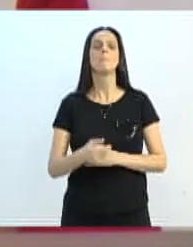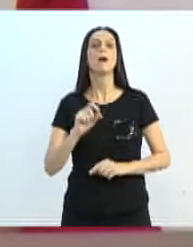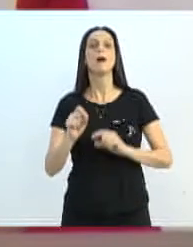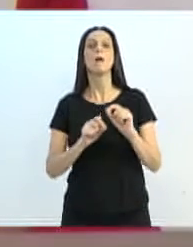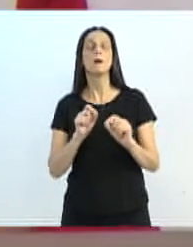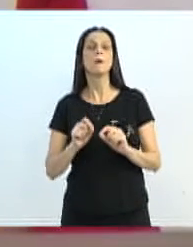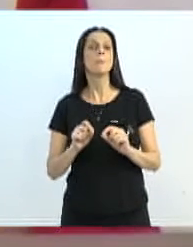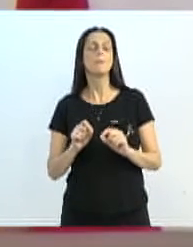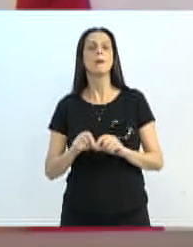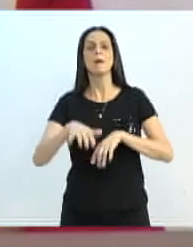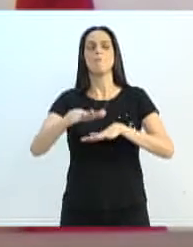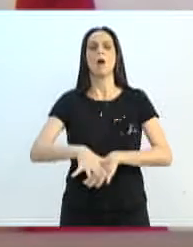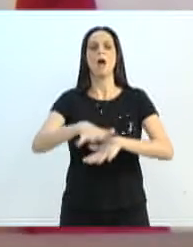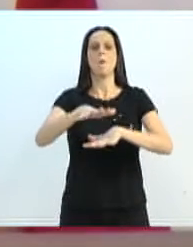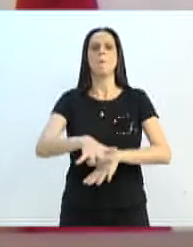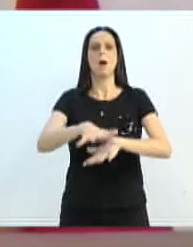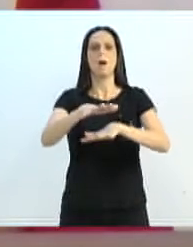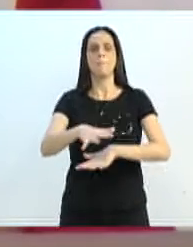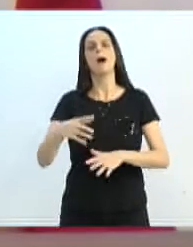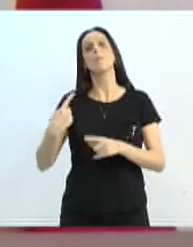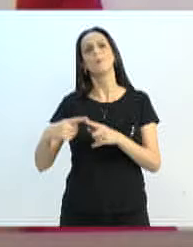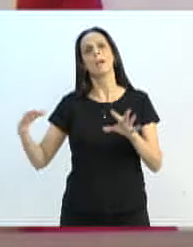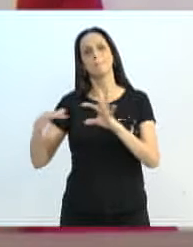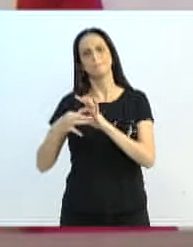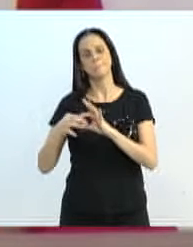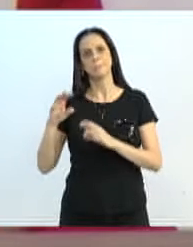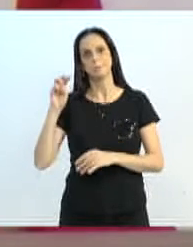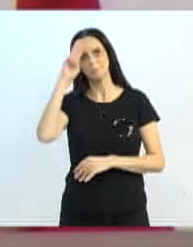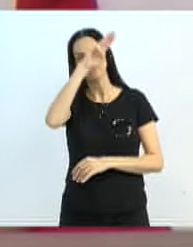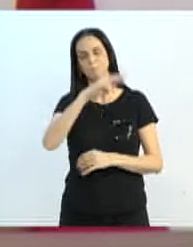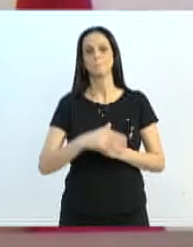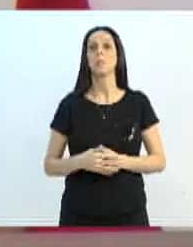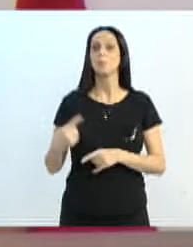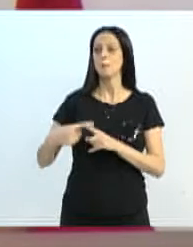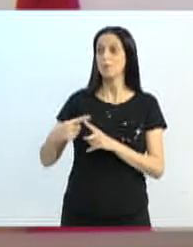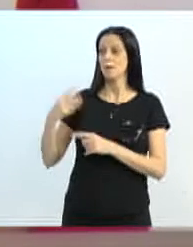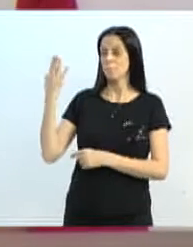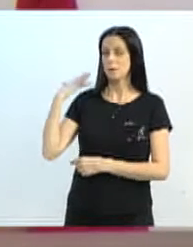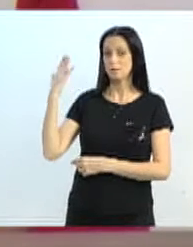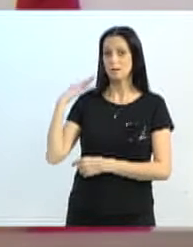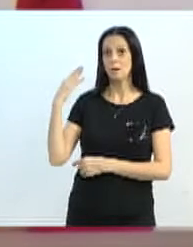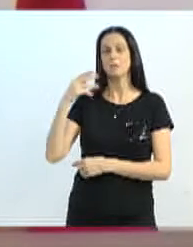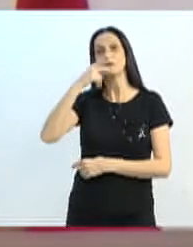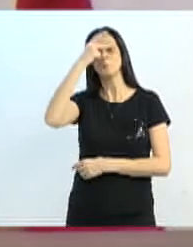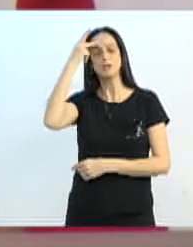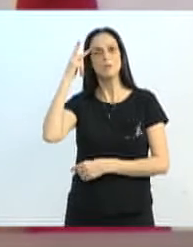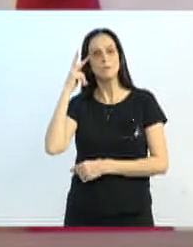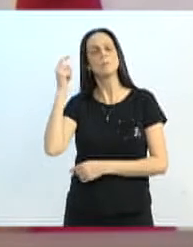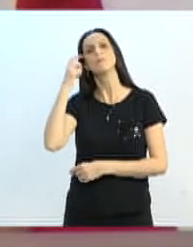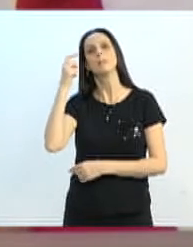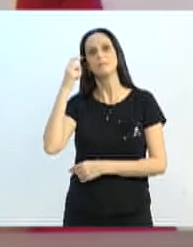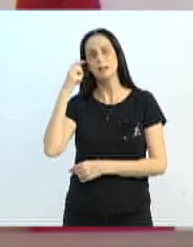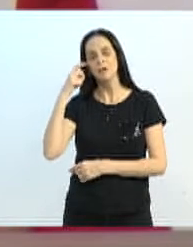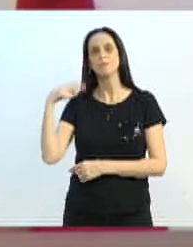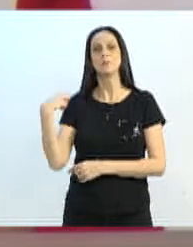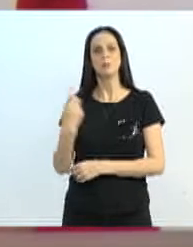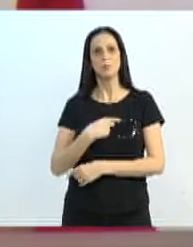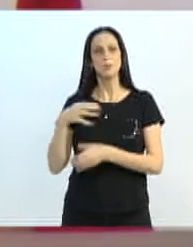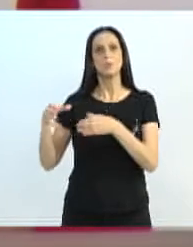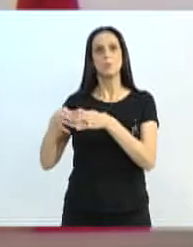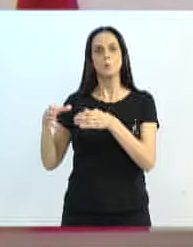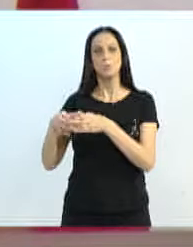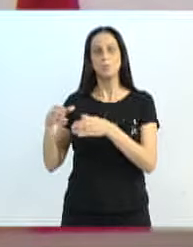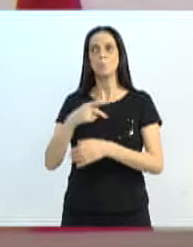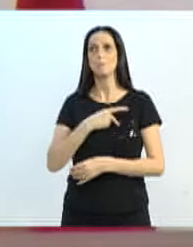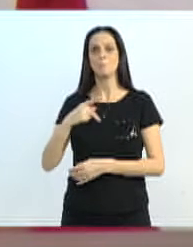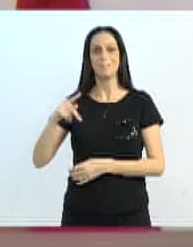se ouvia dizer, que o povo da esquerda ia para as ruas graças ao pão com mortadela e tal. Se pregava por